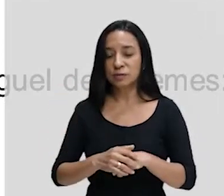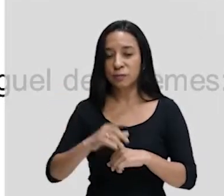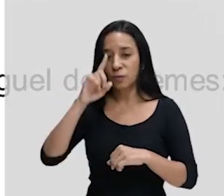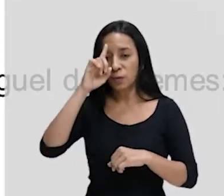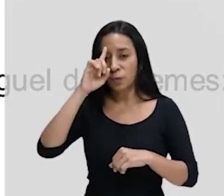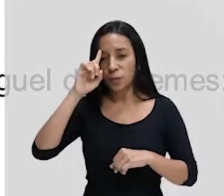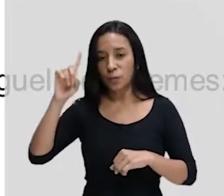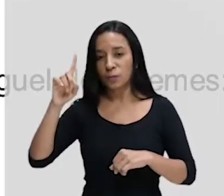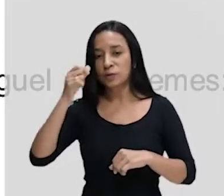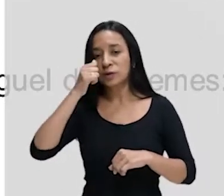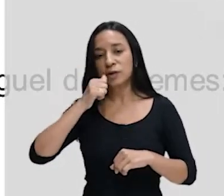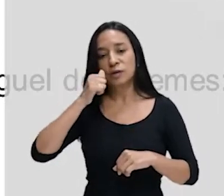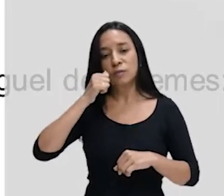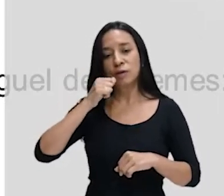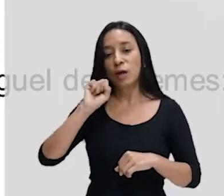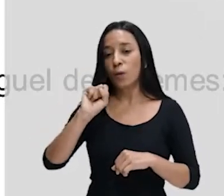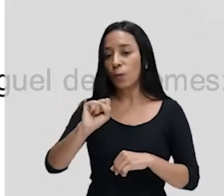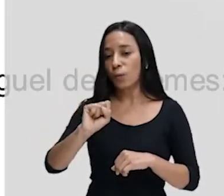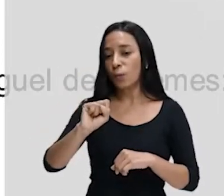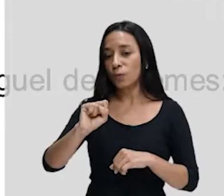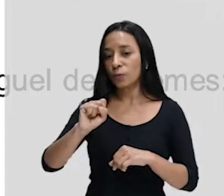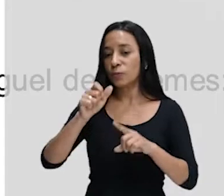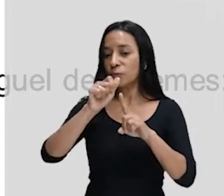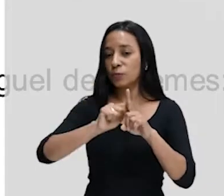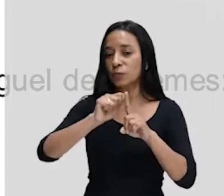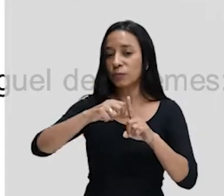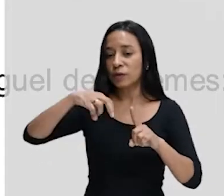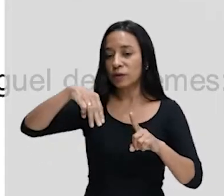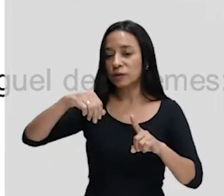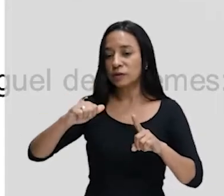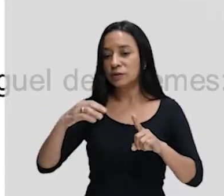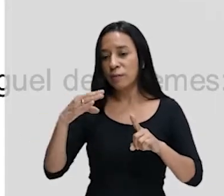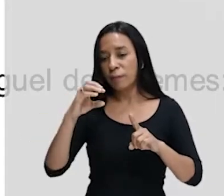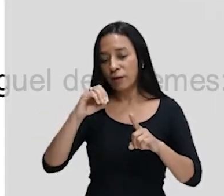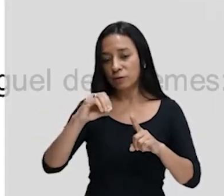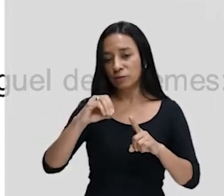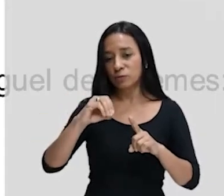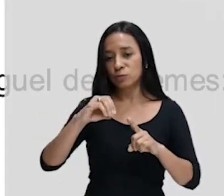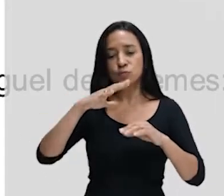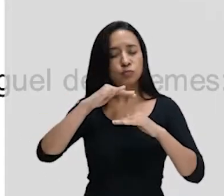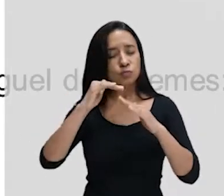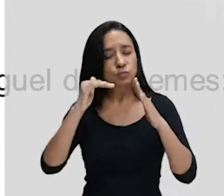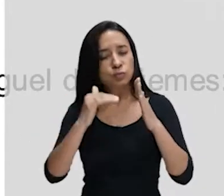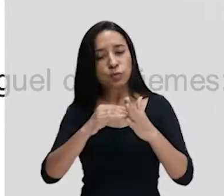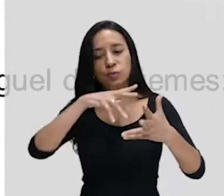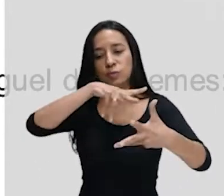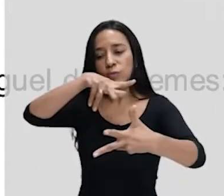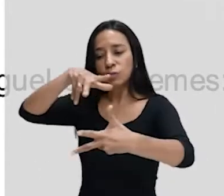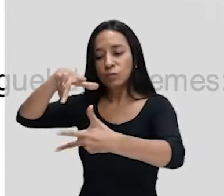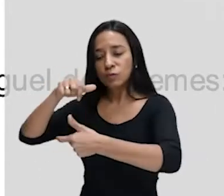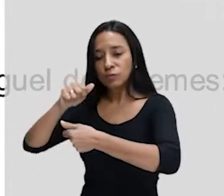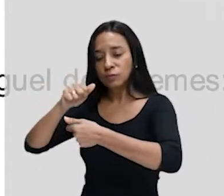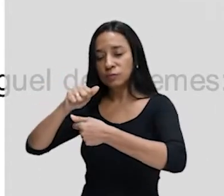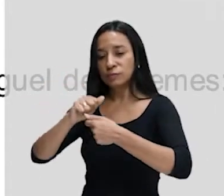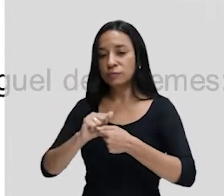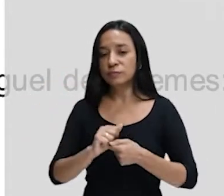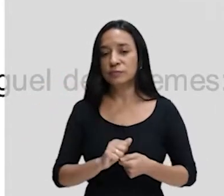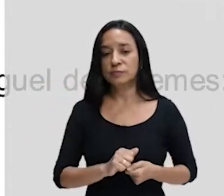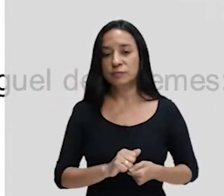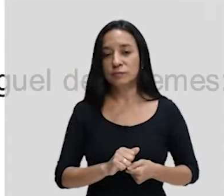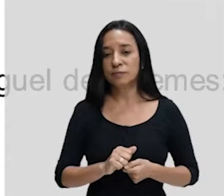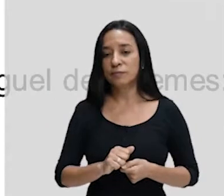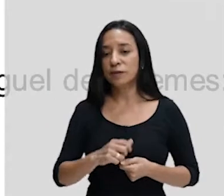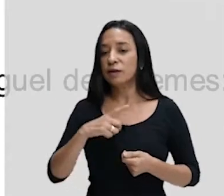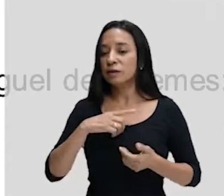8 de março. É o Dia Internacional da Mulher em todo o mundo, tá, gente? Então, tem alguns que